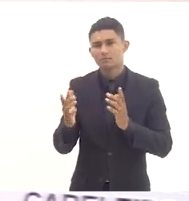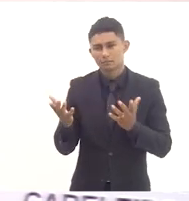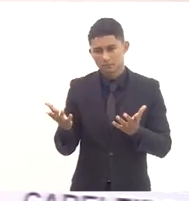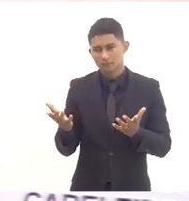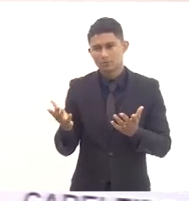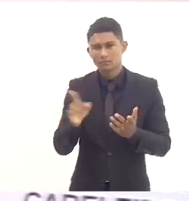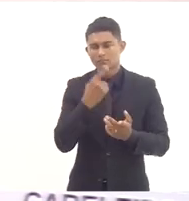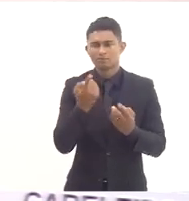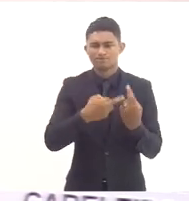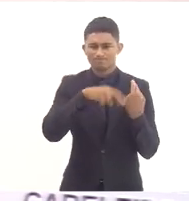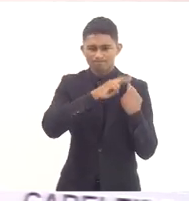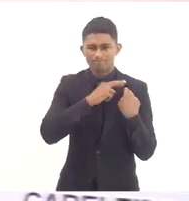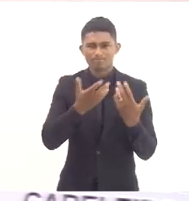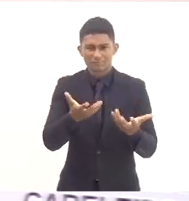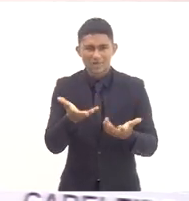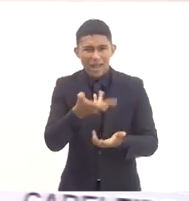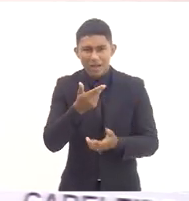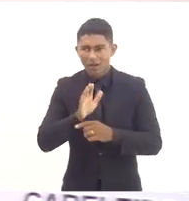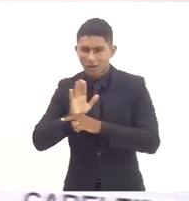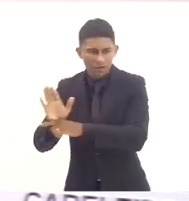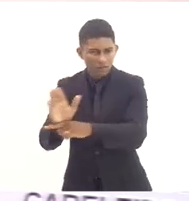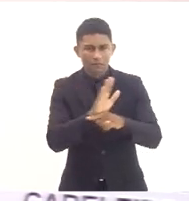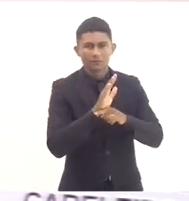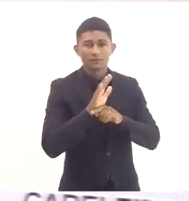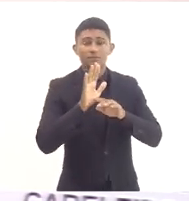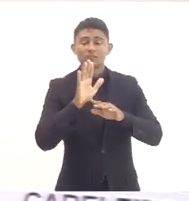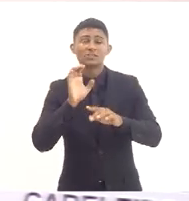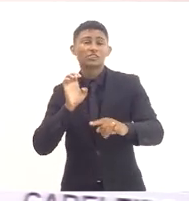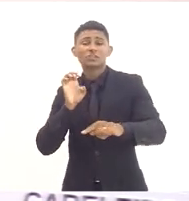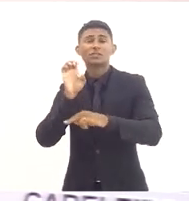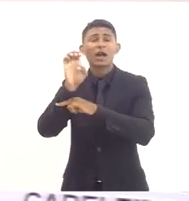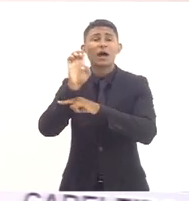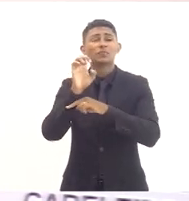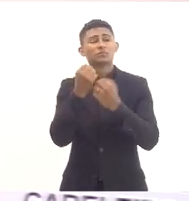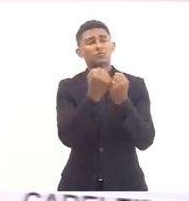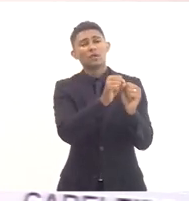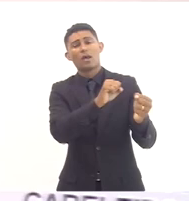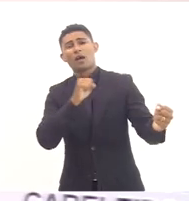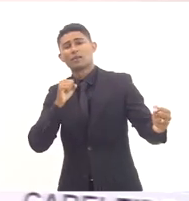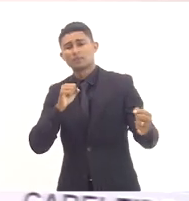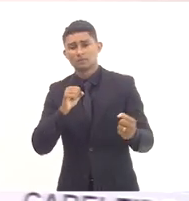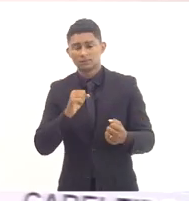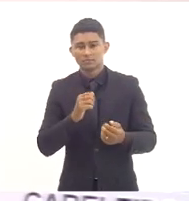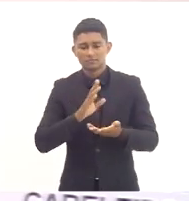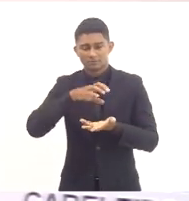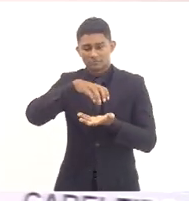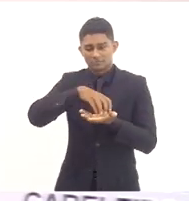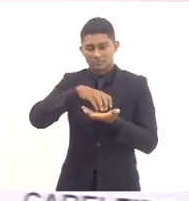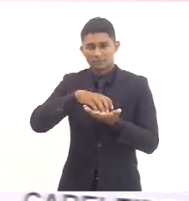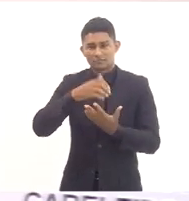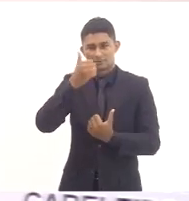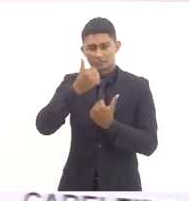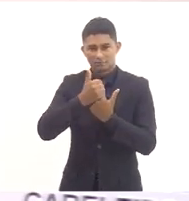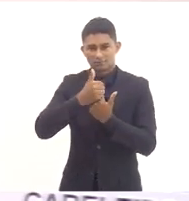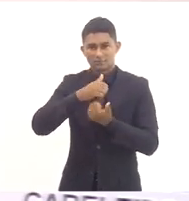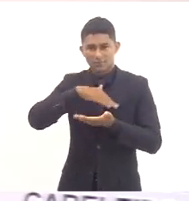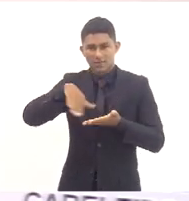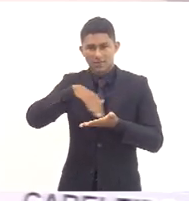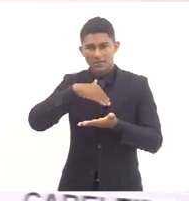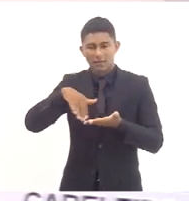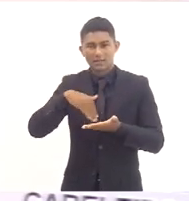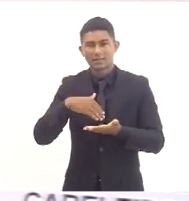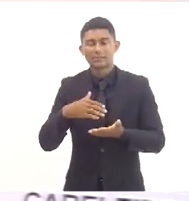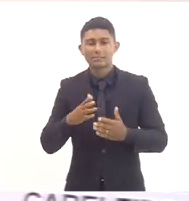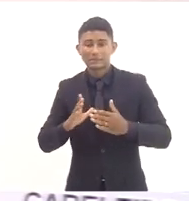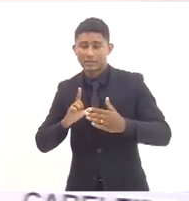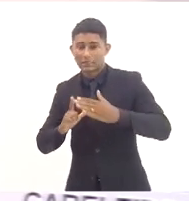com mais eficiência mais rapidez mas nós estado é muito grande EA nossa subsecretaria tem isso hoje possibilidades de suas limitações